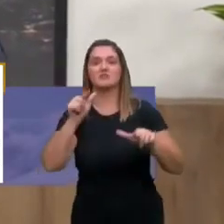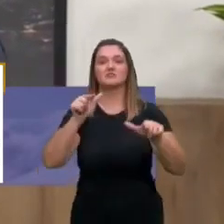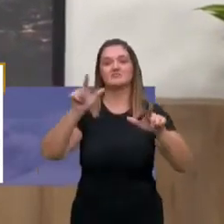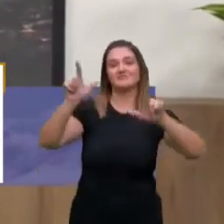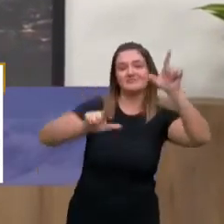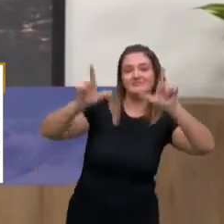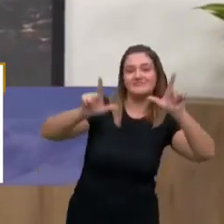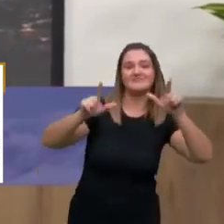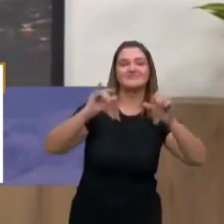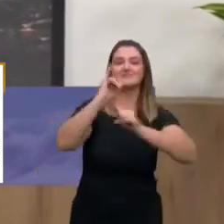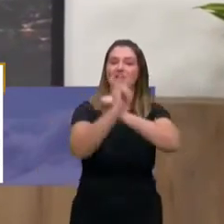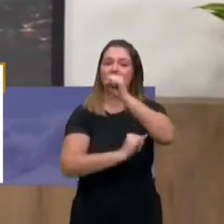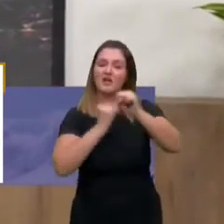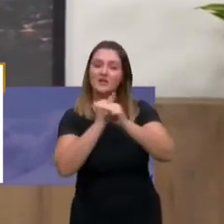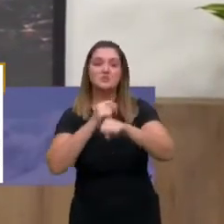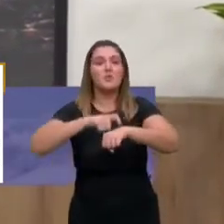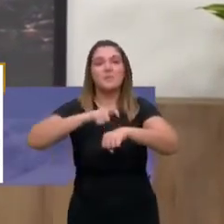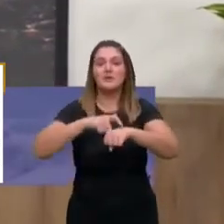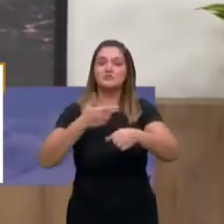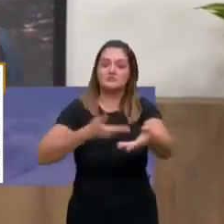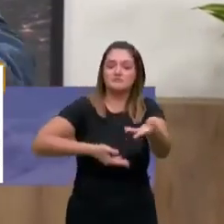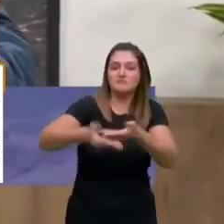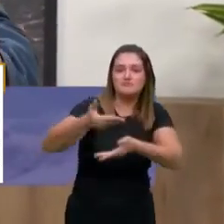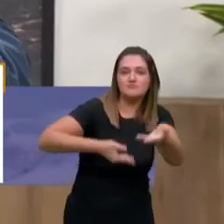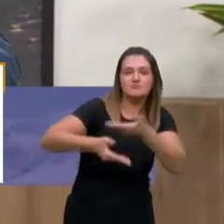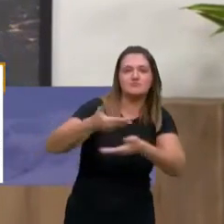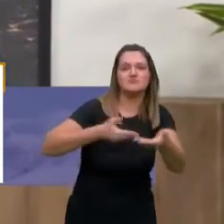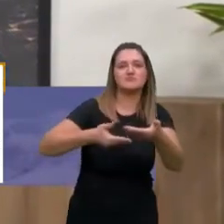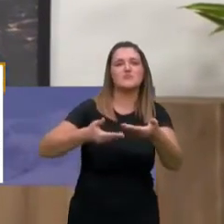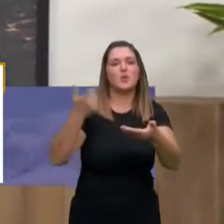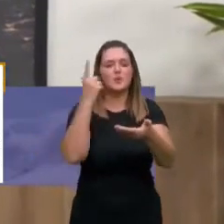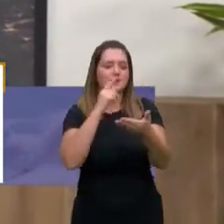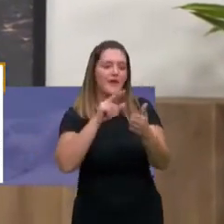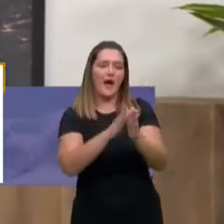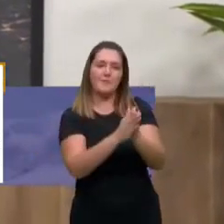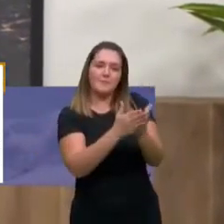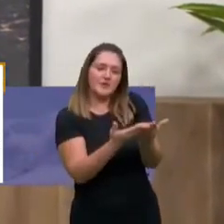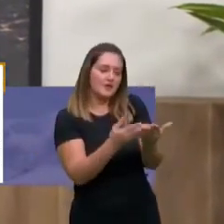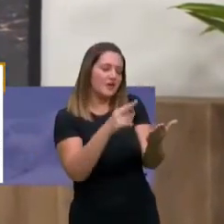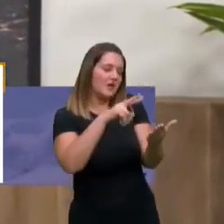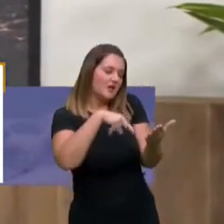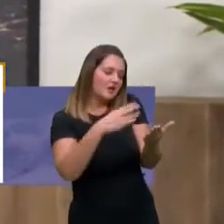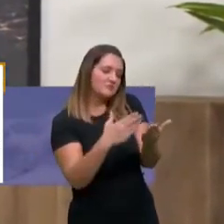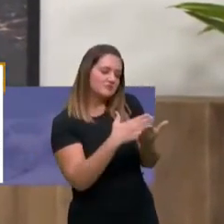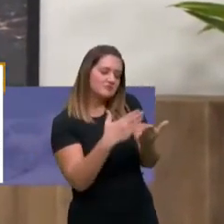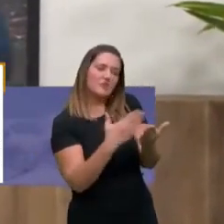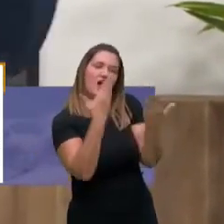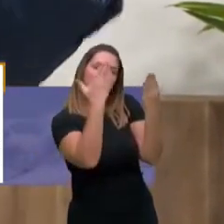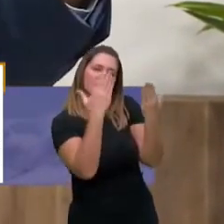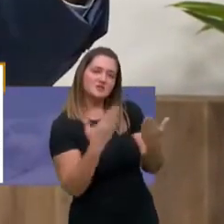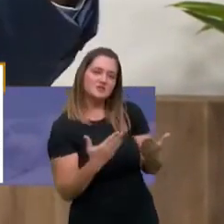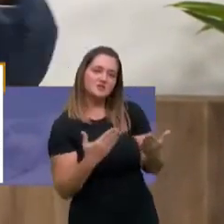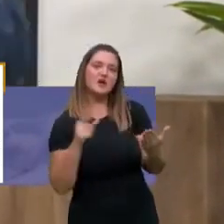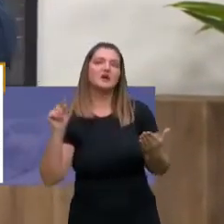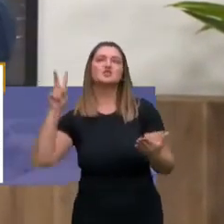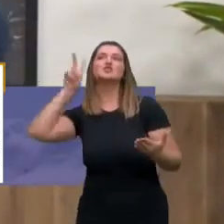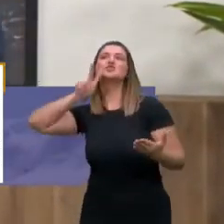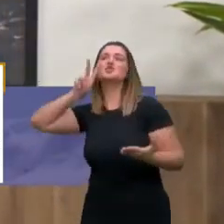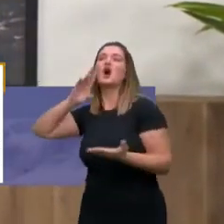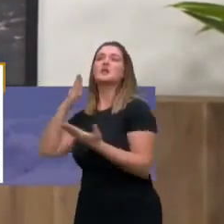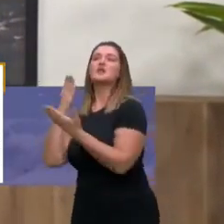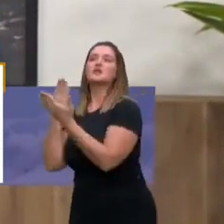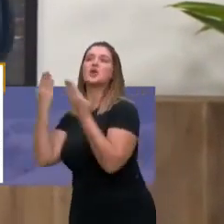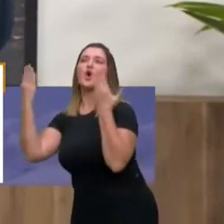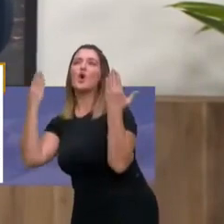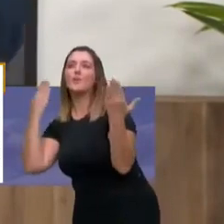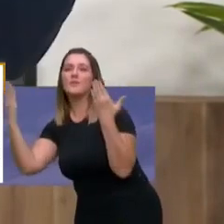internet. Esse é o momento do nosso bate-papo, da nossa conversa, abrir a Bíblia, ler a Bíblia, analisar, ir para a história, ir para a